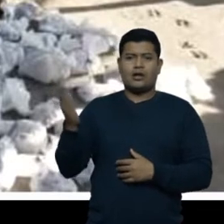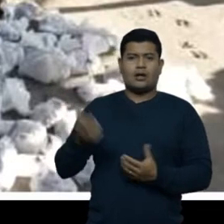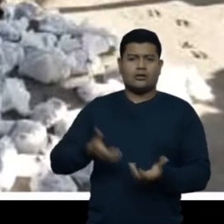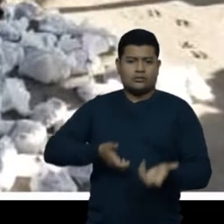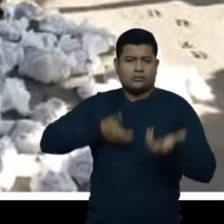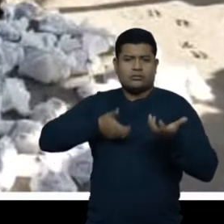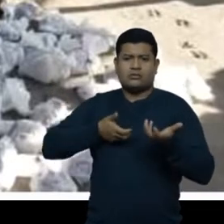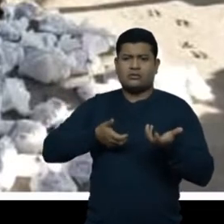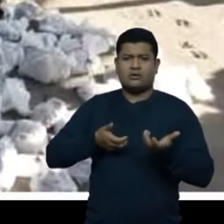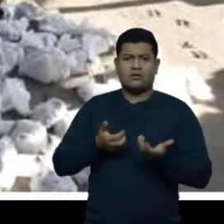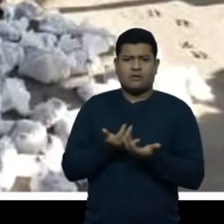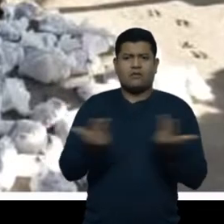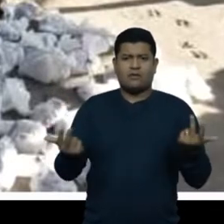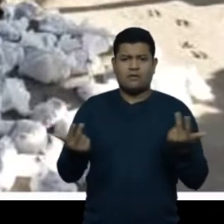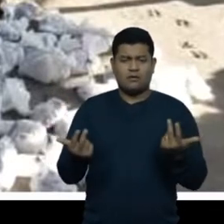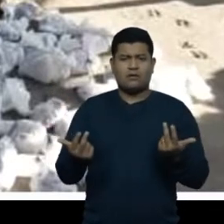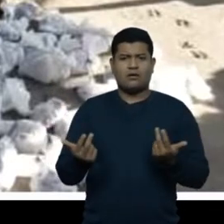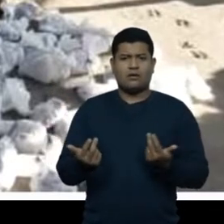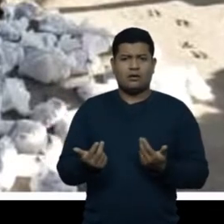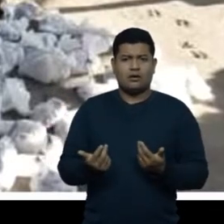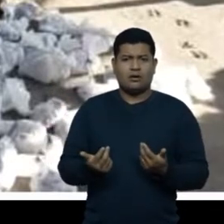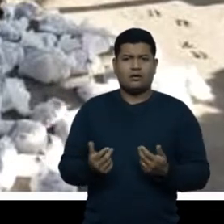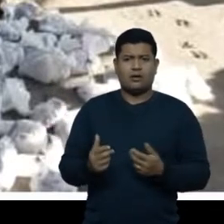droga, radiocomunicação,